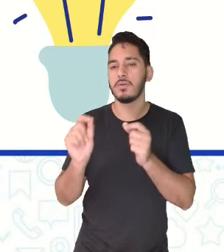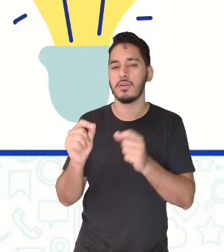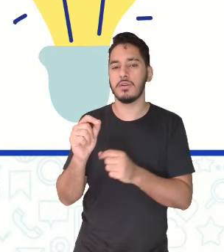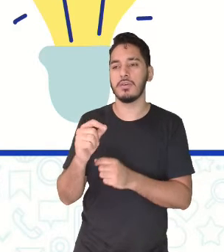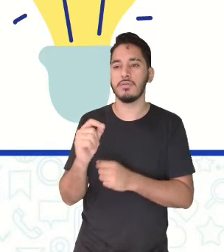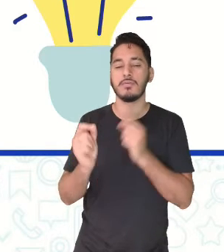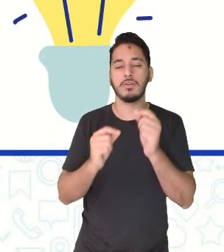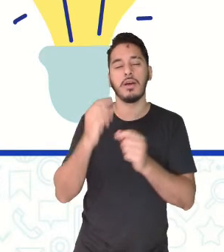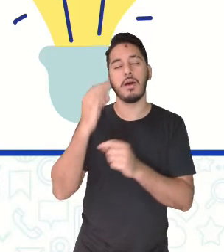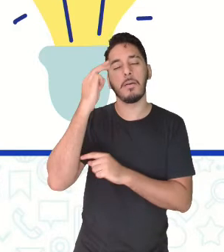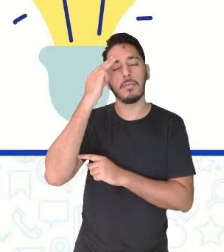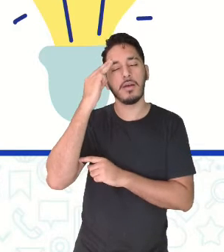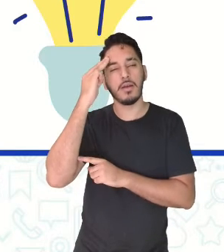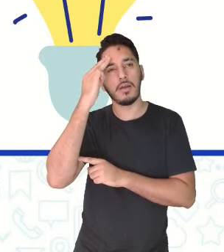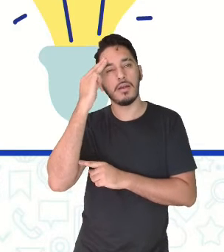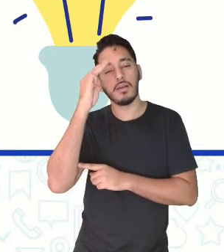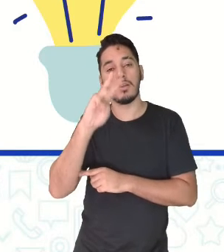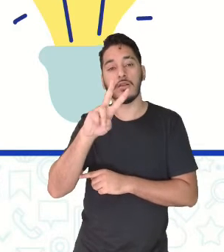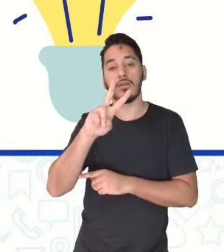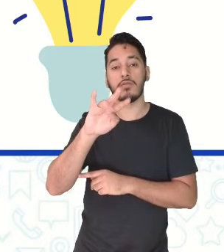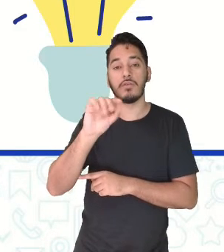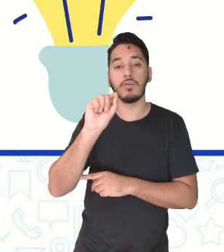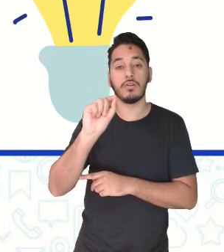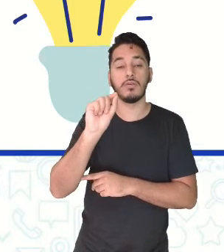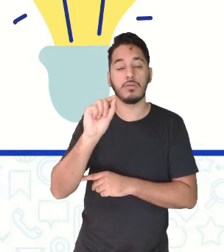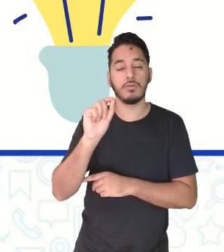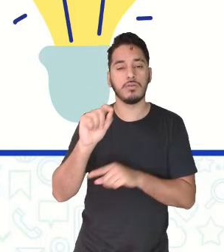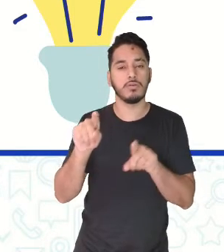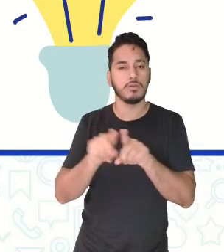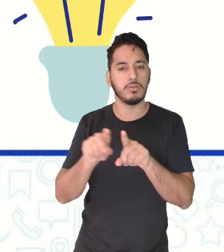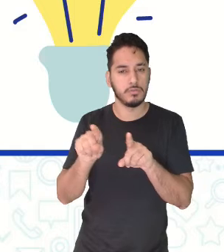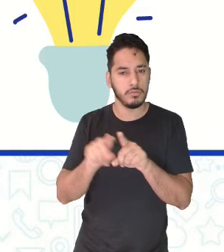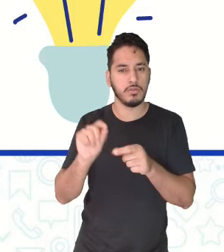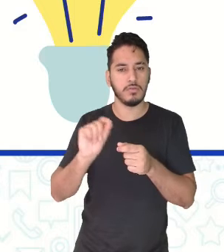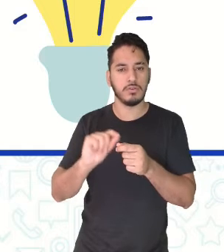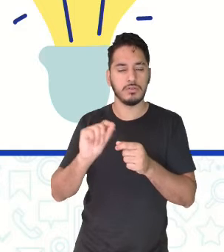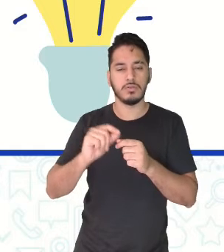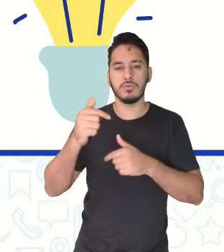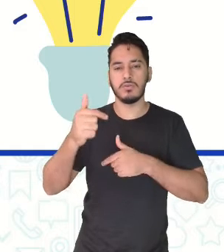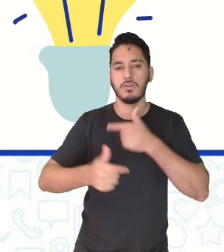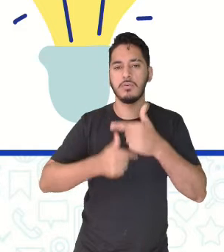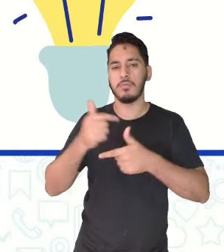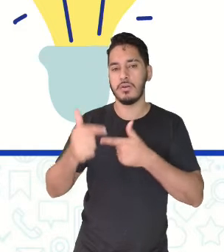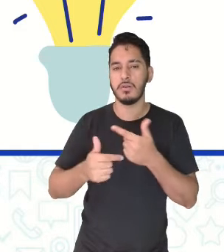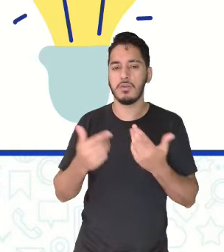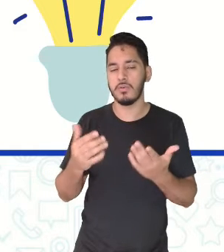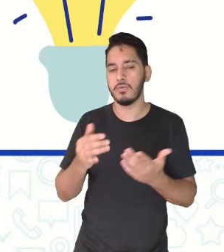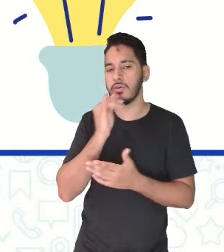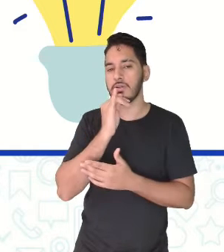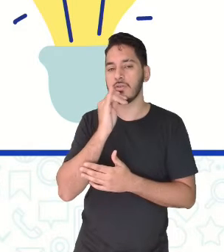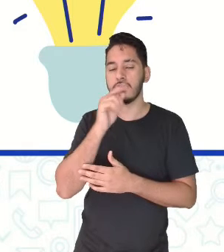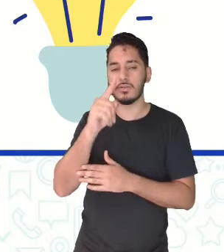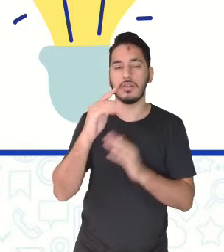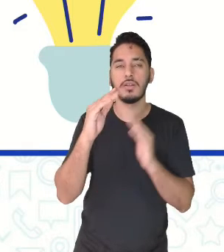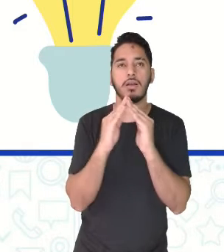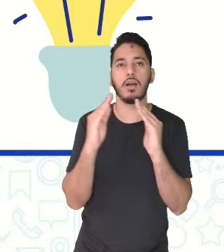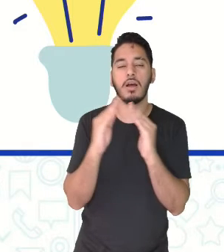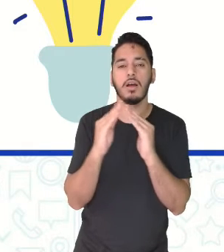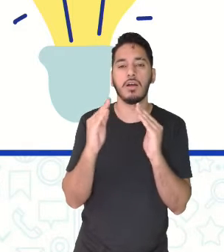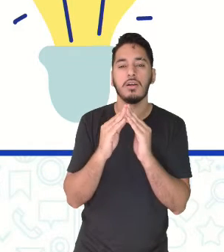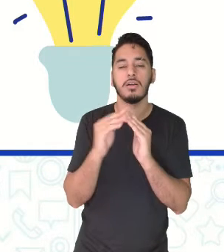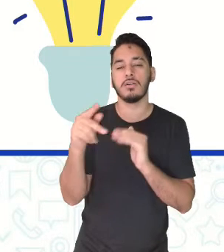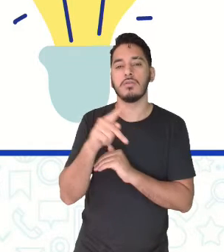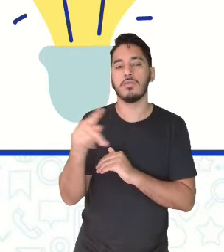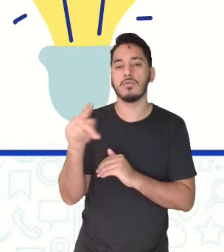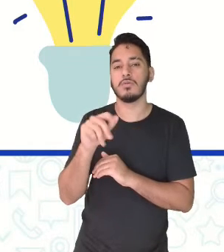exercitando a mente vai estar exercendo um trabalho. Quando você faz aí, por exemplo, você está em casa aí o